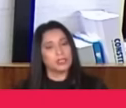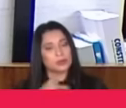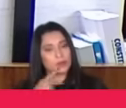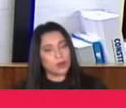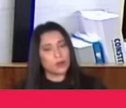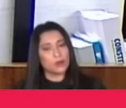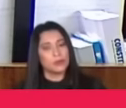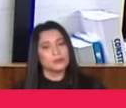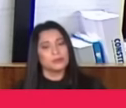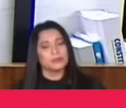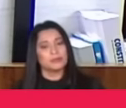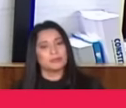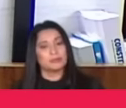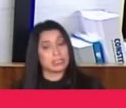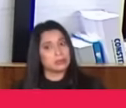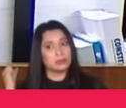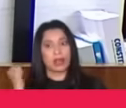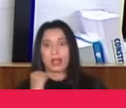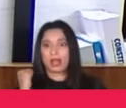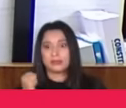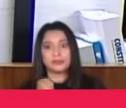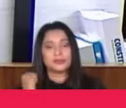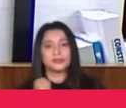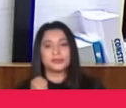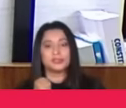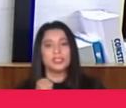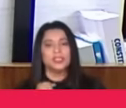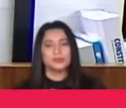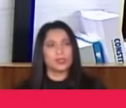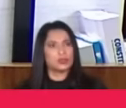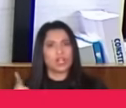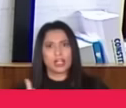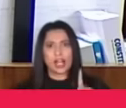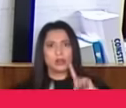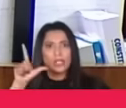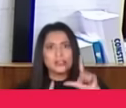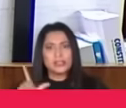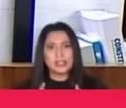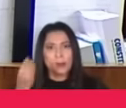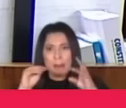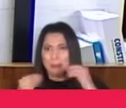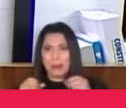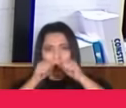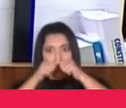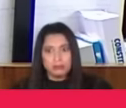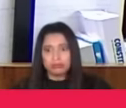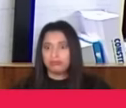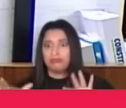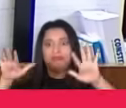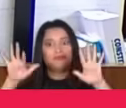colocou a tamanha gravidade da conduta que isso saiu em todos os jornais, na televisão, ou seja, teve uma